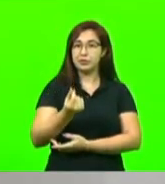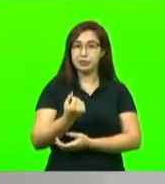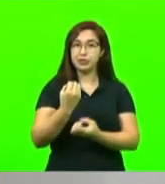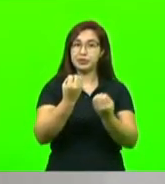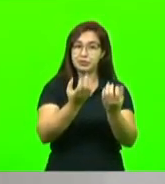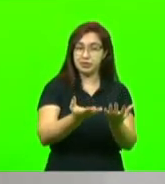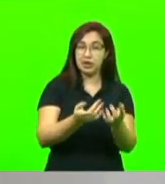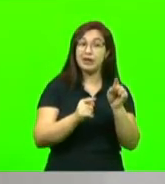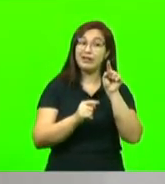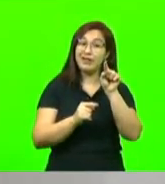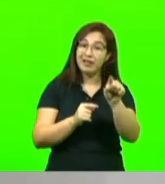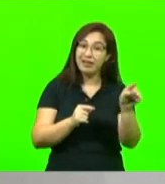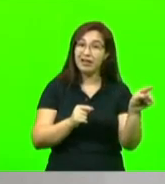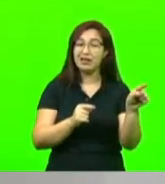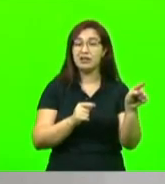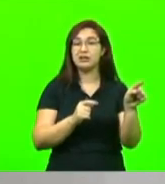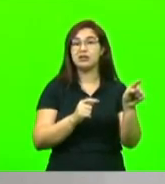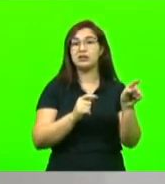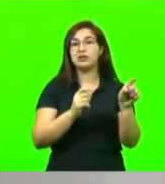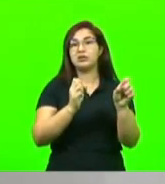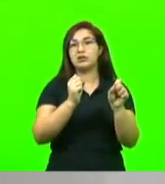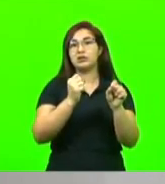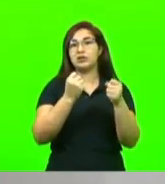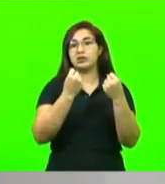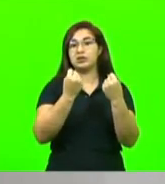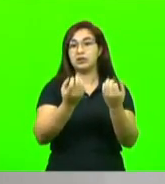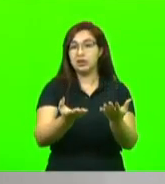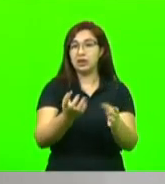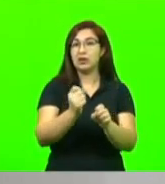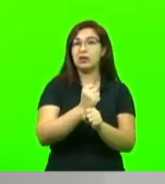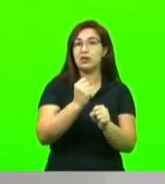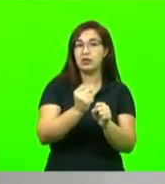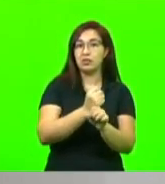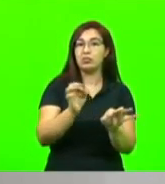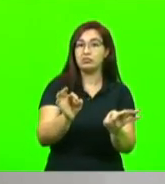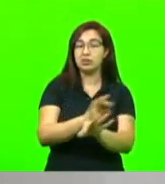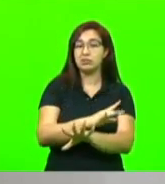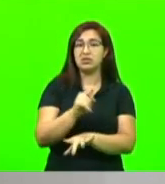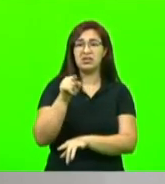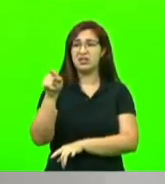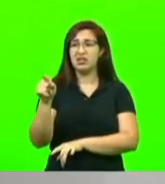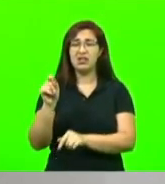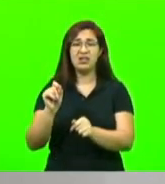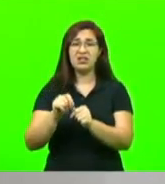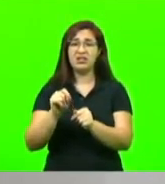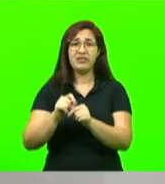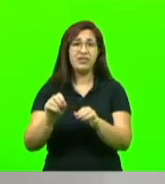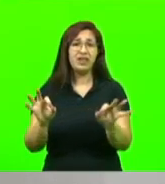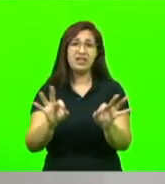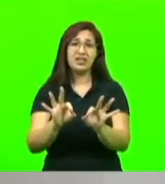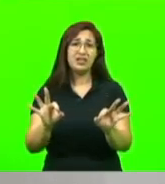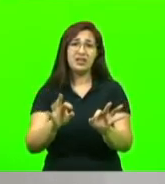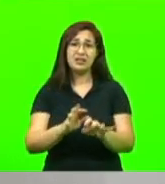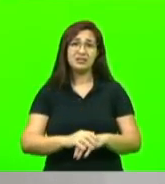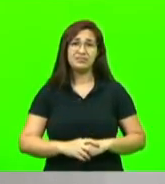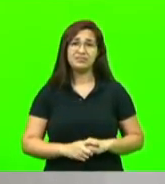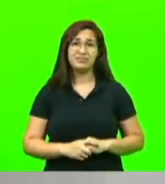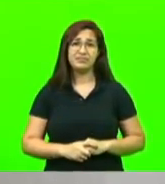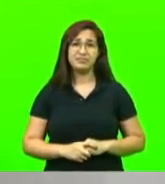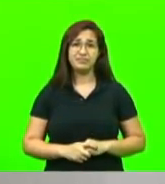E os prefeitos, o que que fazem? Entregam obras. Ele não faz nada. Pode tirar. Não